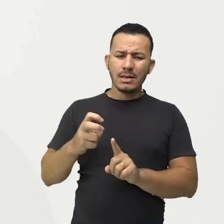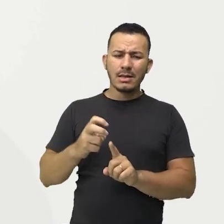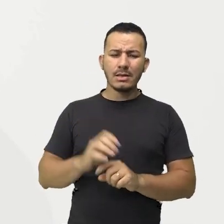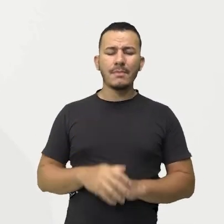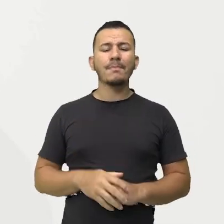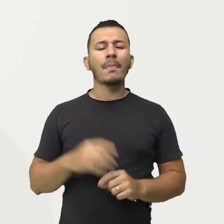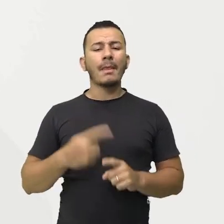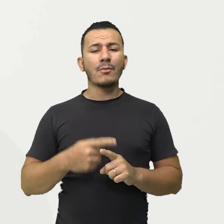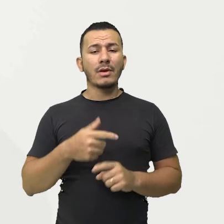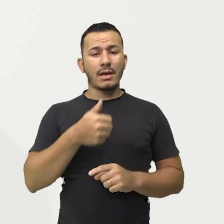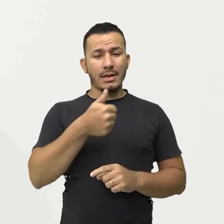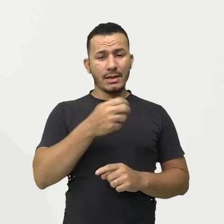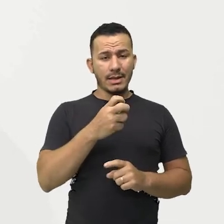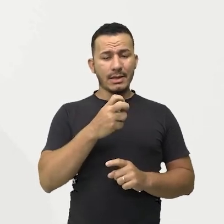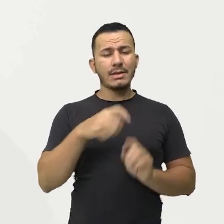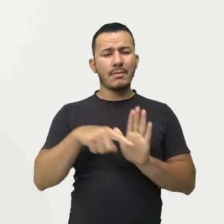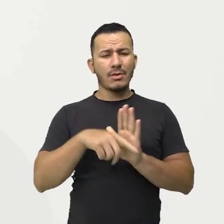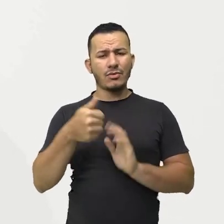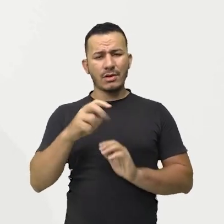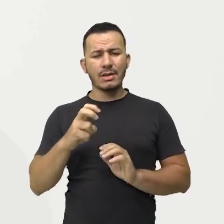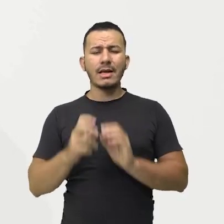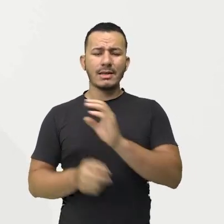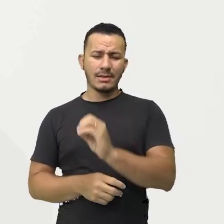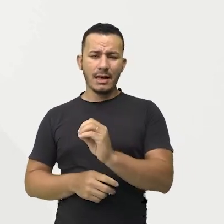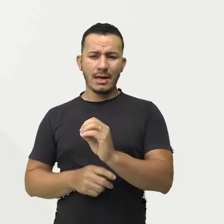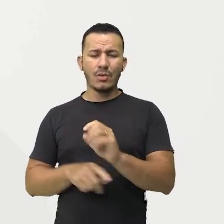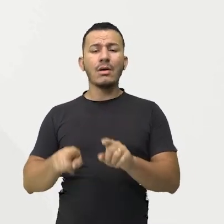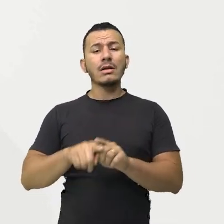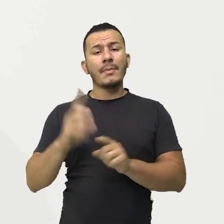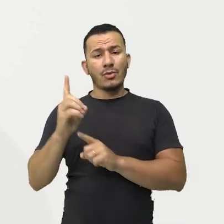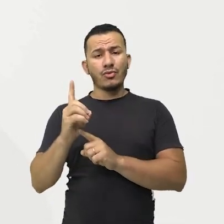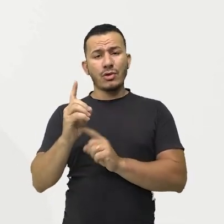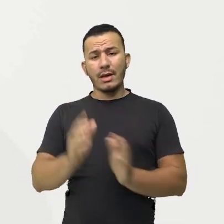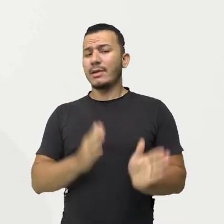mais 15 dá 0. E do outro lado, então, ó,